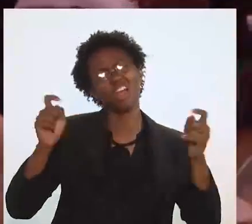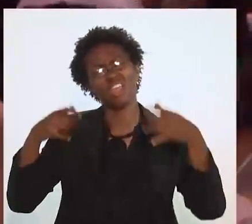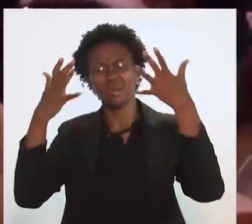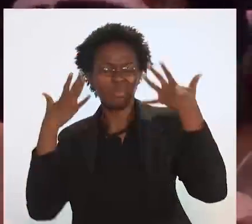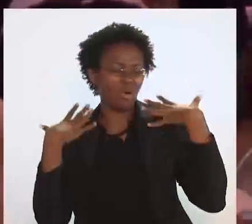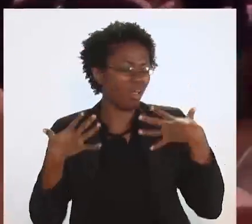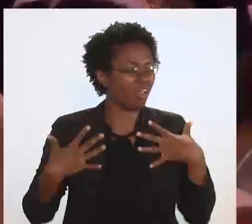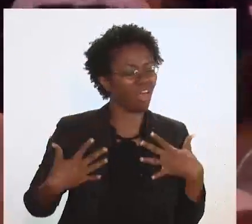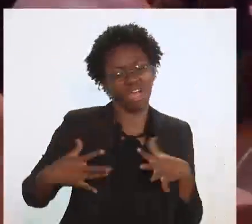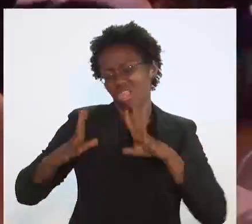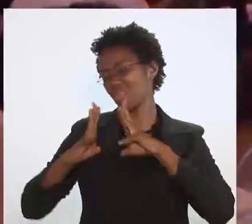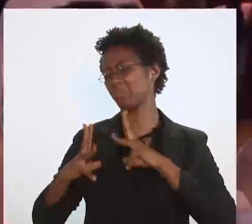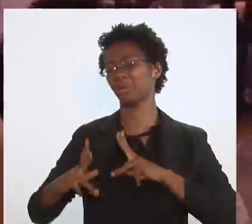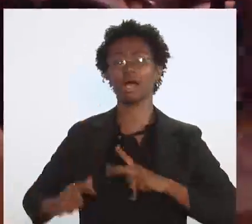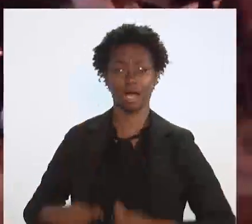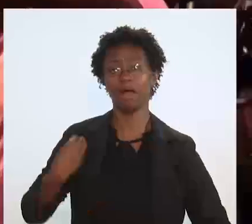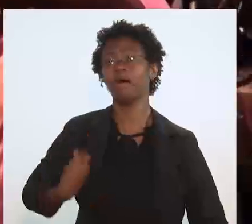tem que